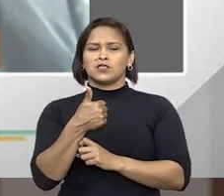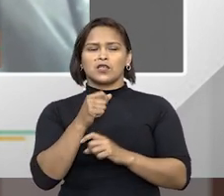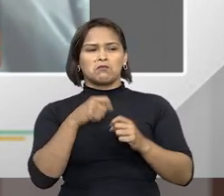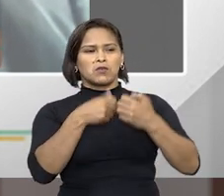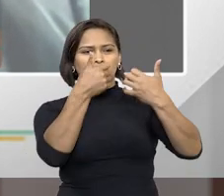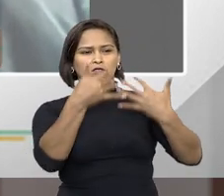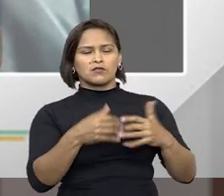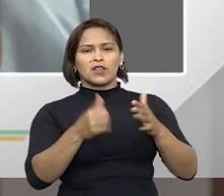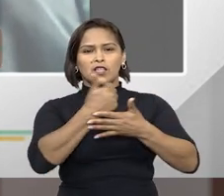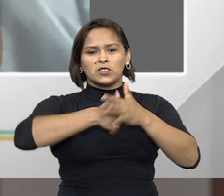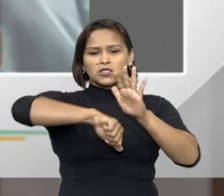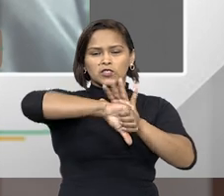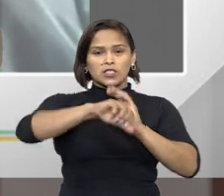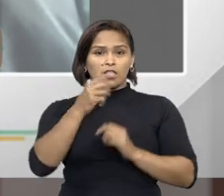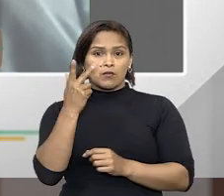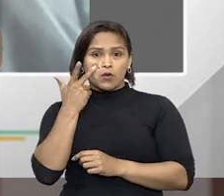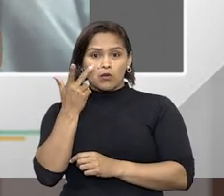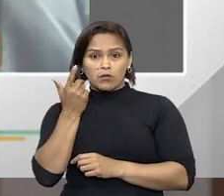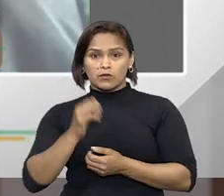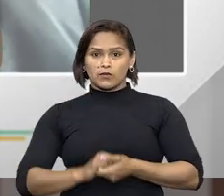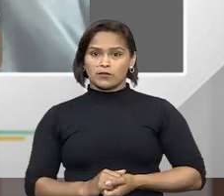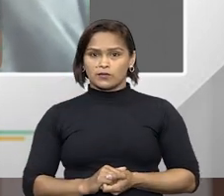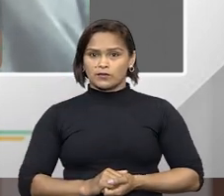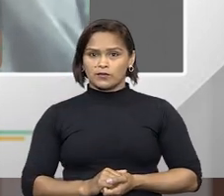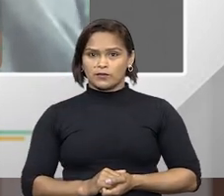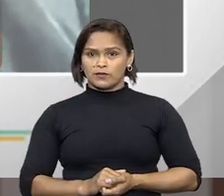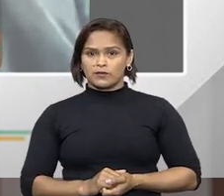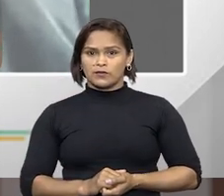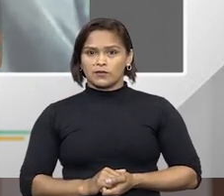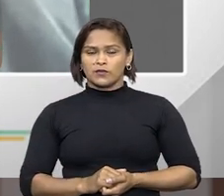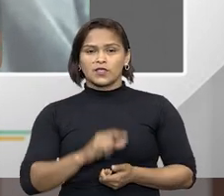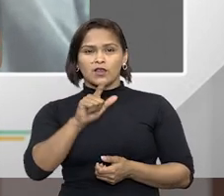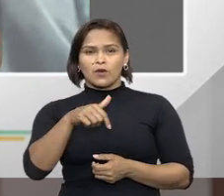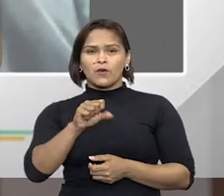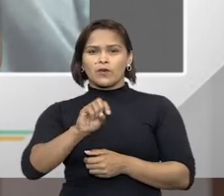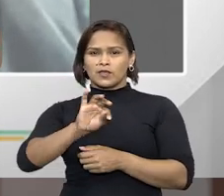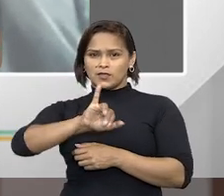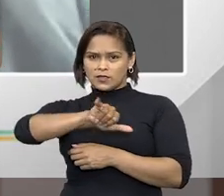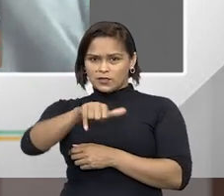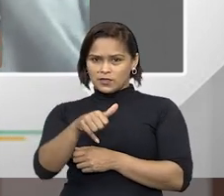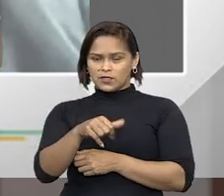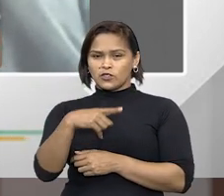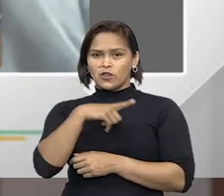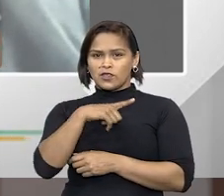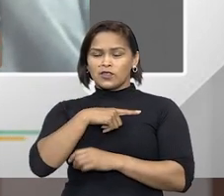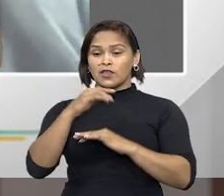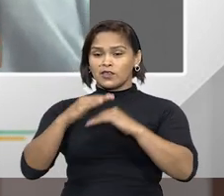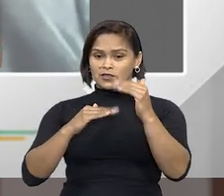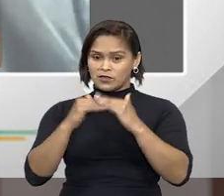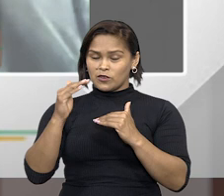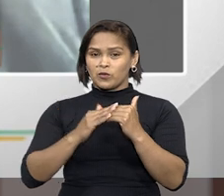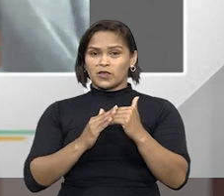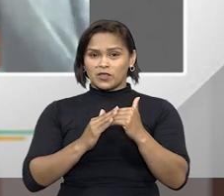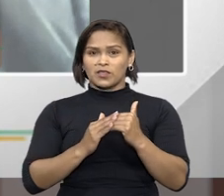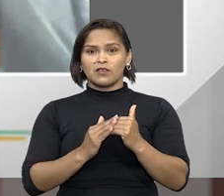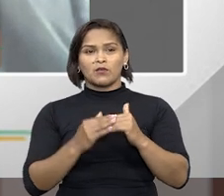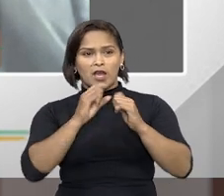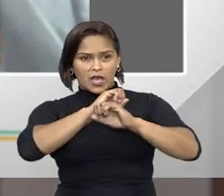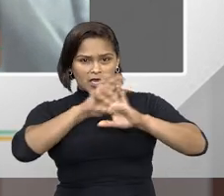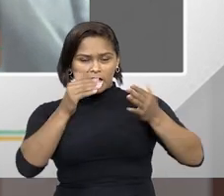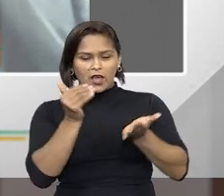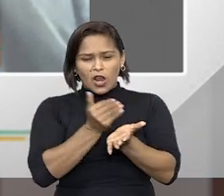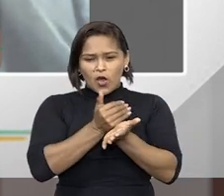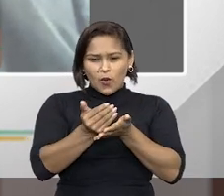comuns. Se o STJ tem essa competência, evidentemente que no curso do processo ele